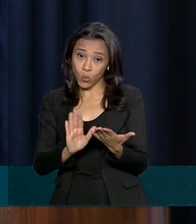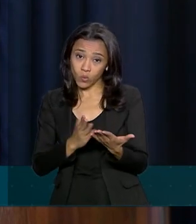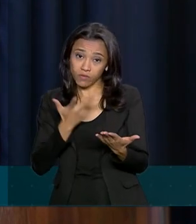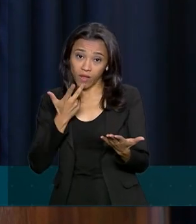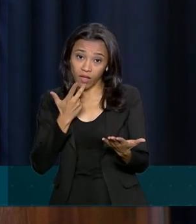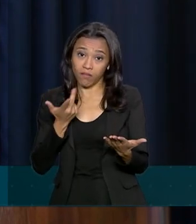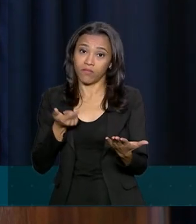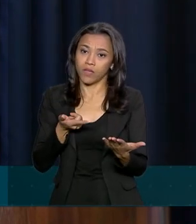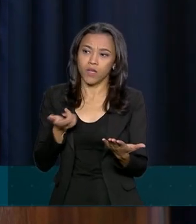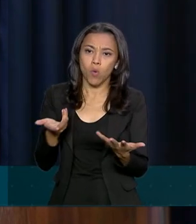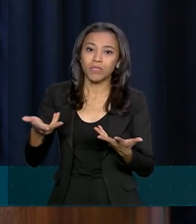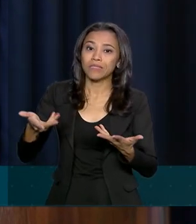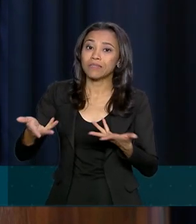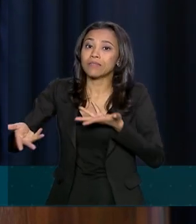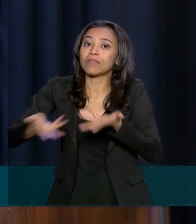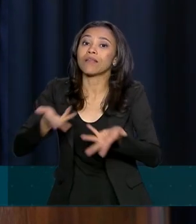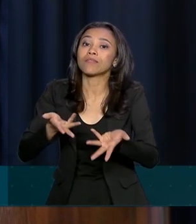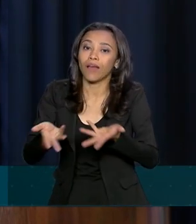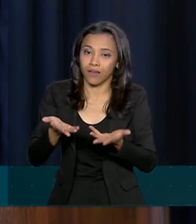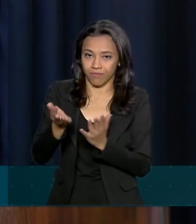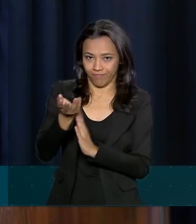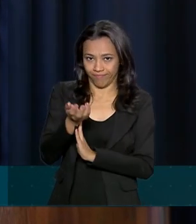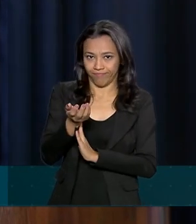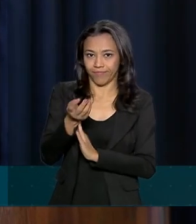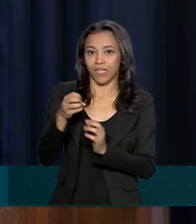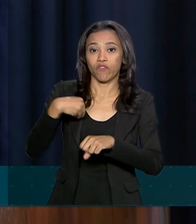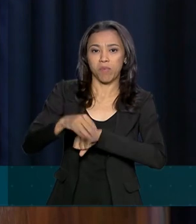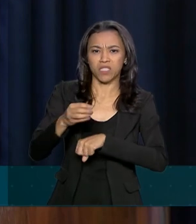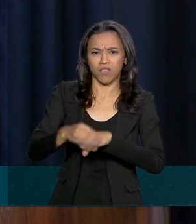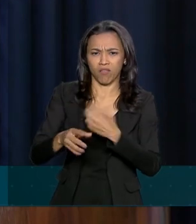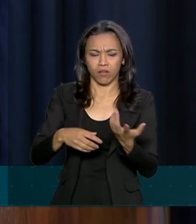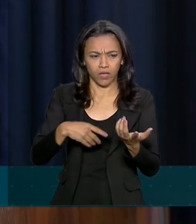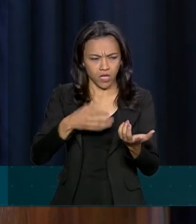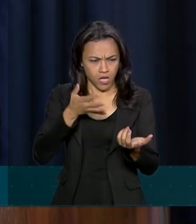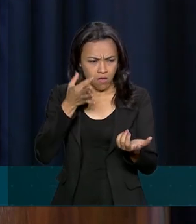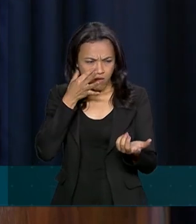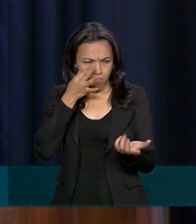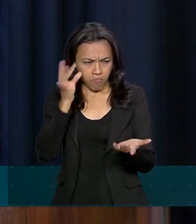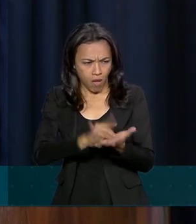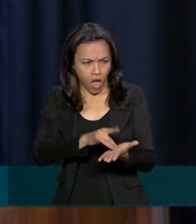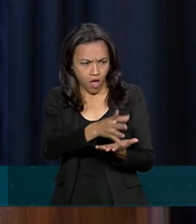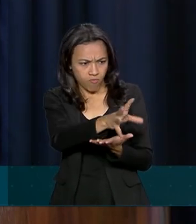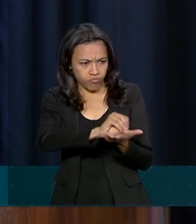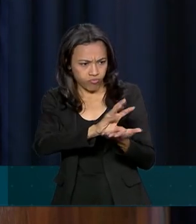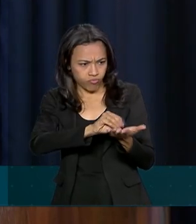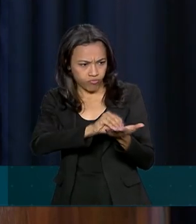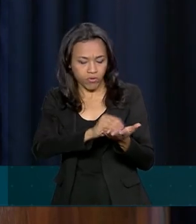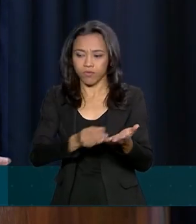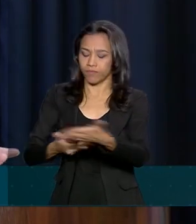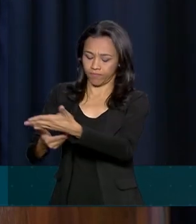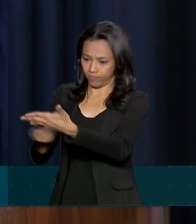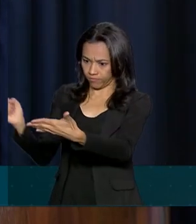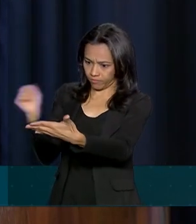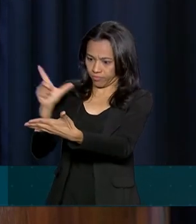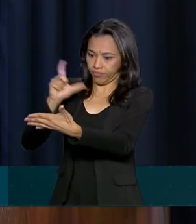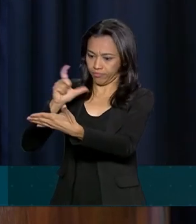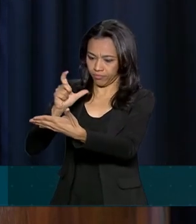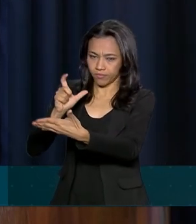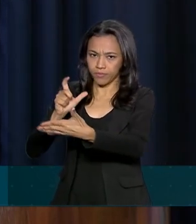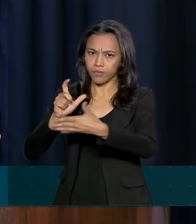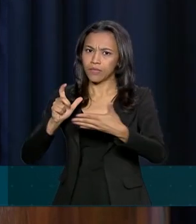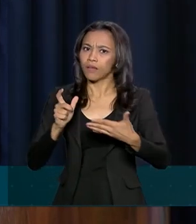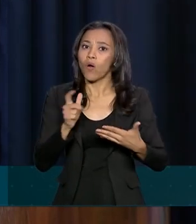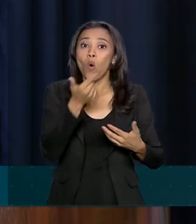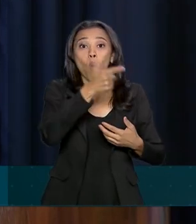a informação, não deixá-la da forma bruta como eu recebia, para não chocar o comandante. E outros diziam o contrário.